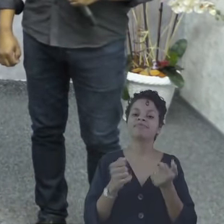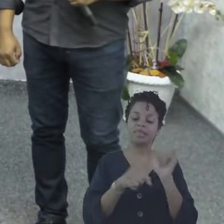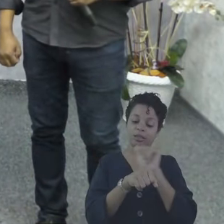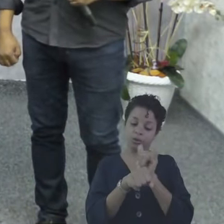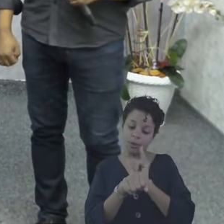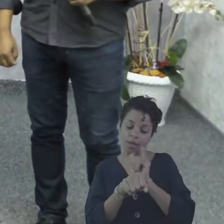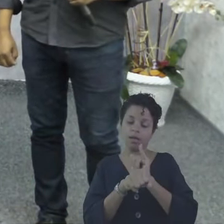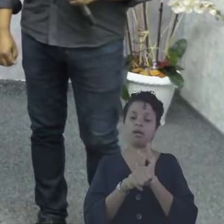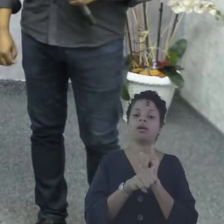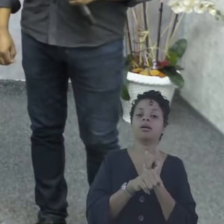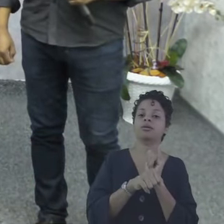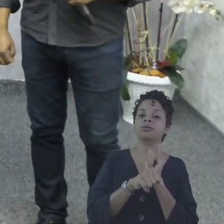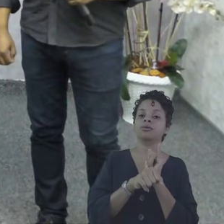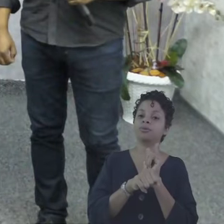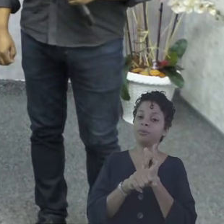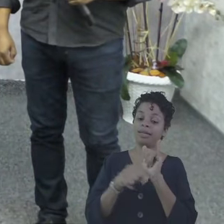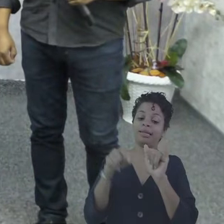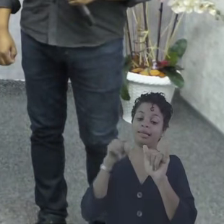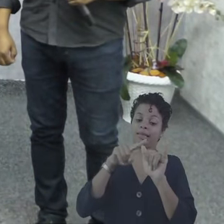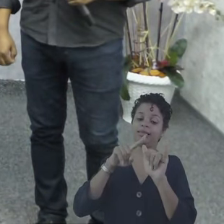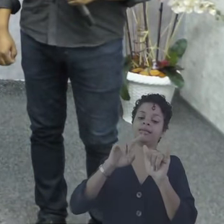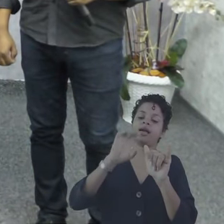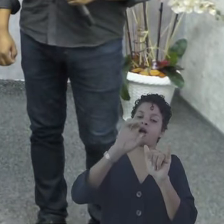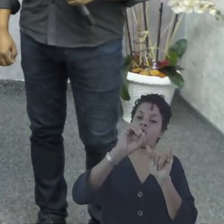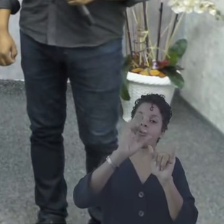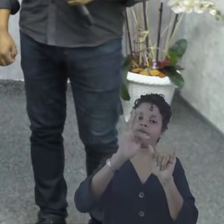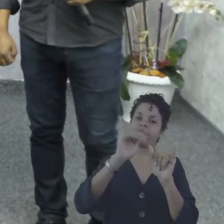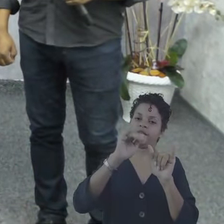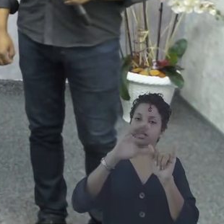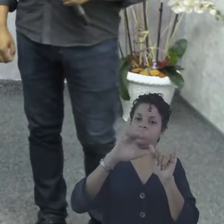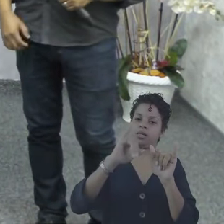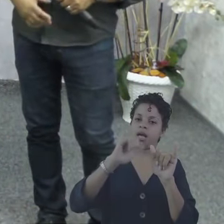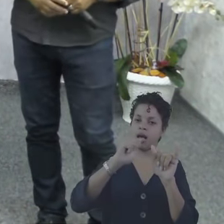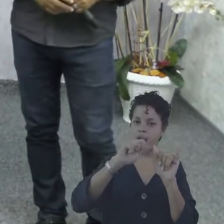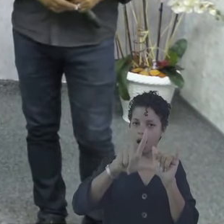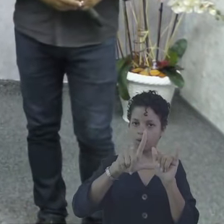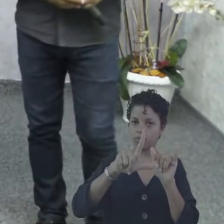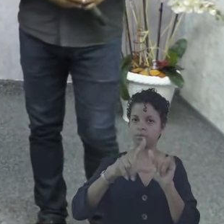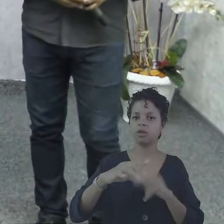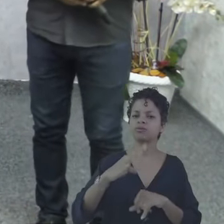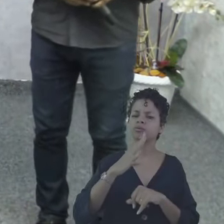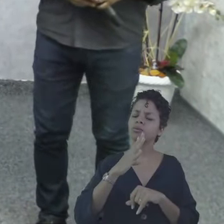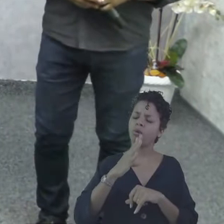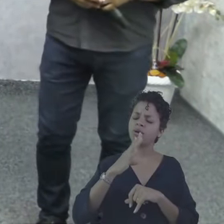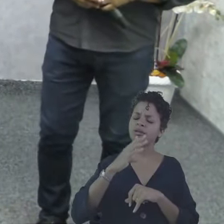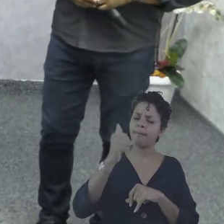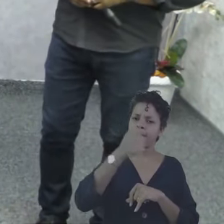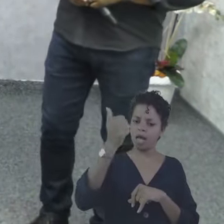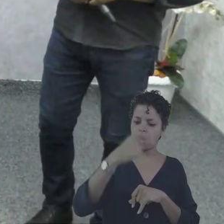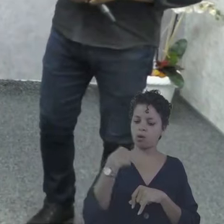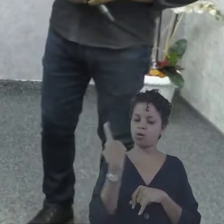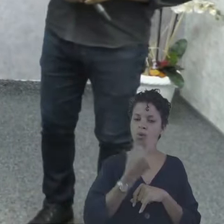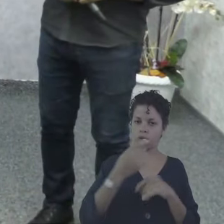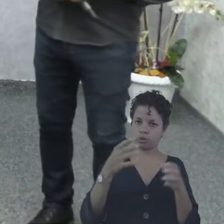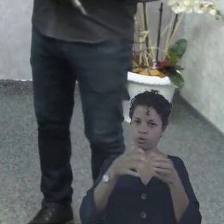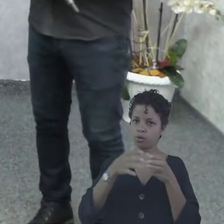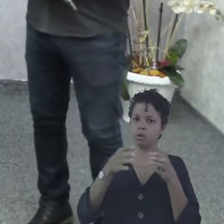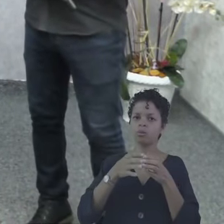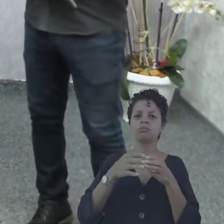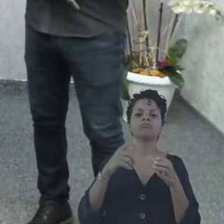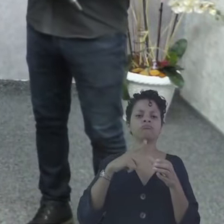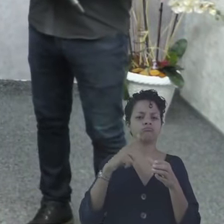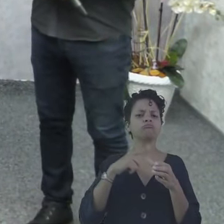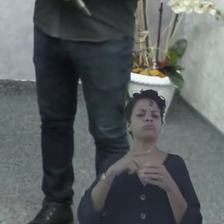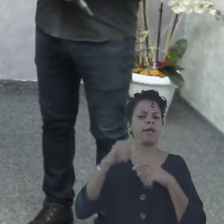também. E o YouTube Compasso 4 Oficial. Então, quem quiser conhecer um pouco mais os nossos trabalhos, nós temos alguns clipes que estão